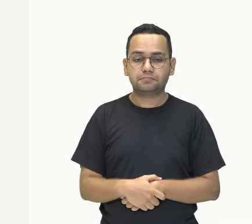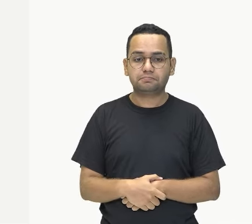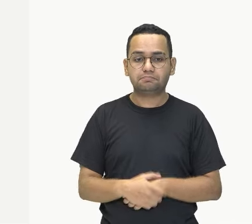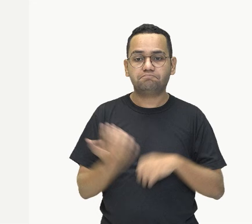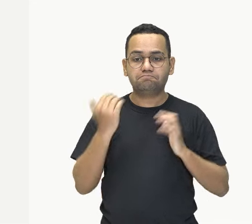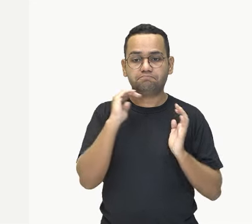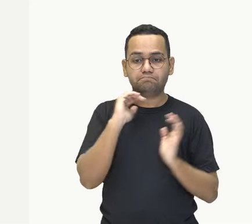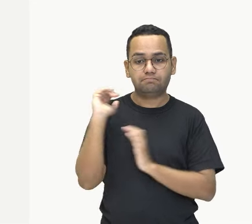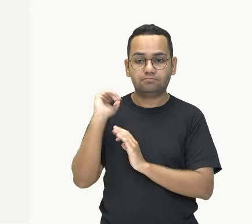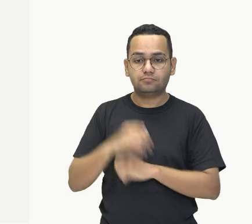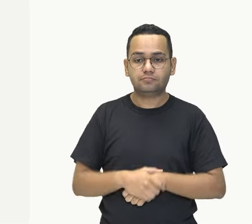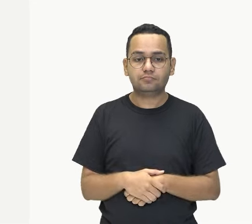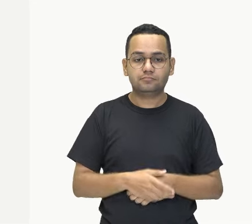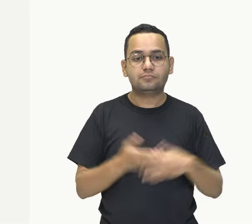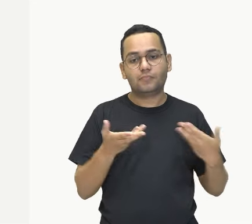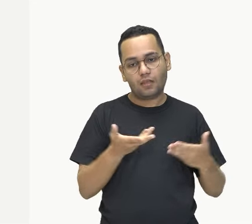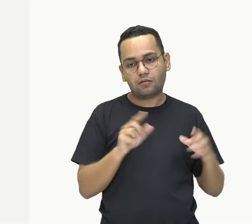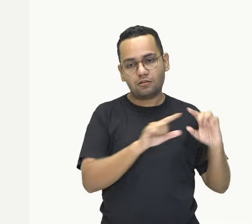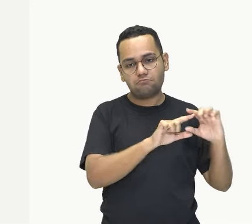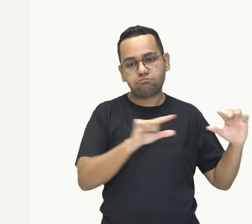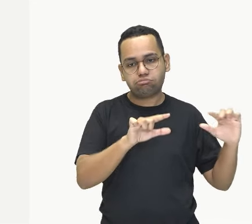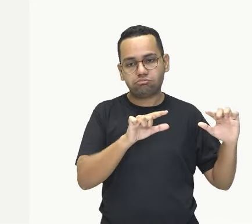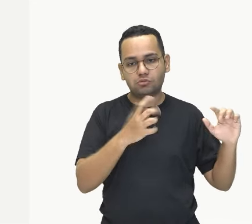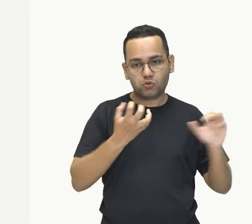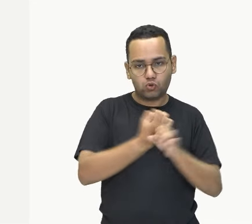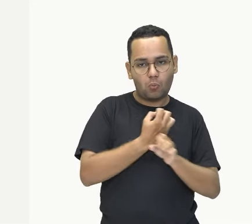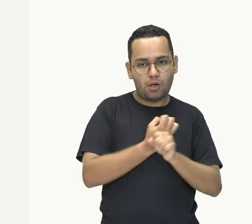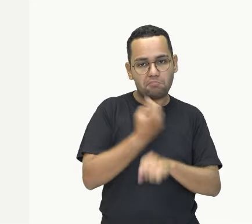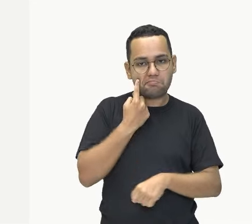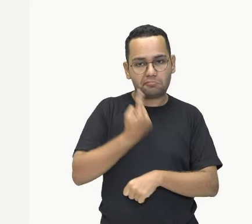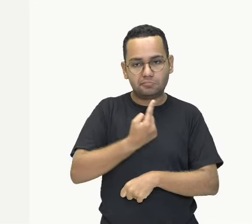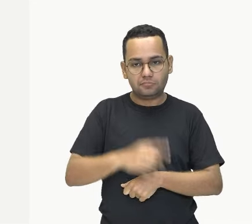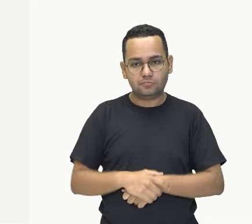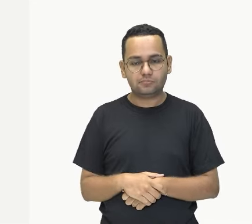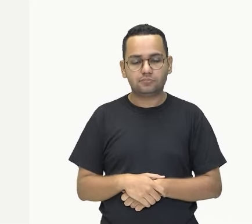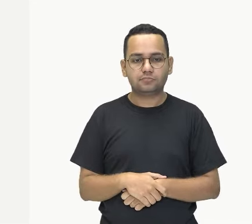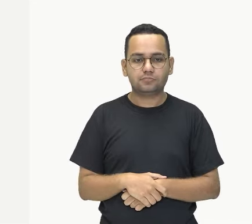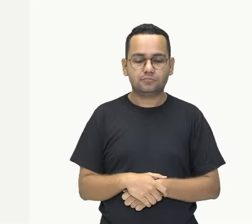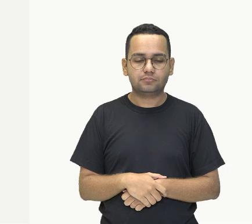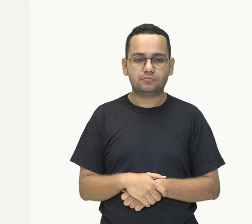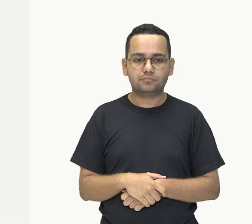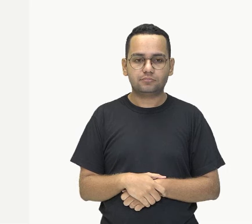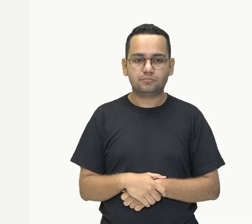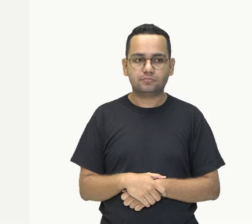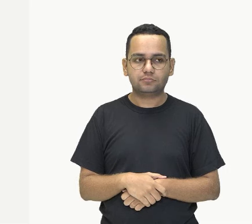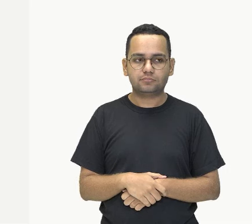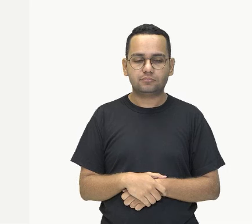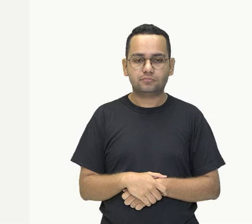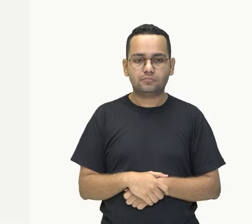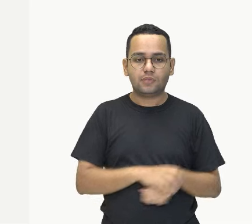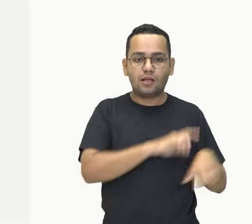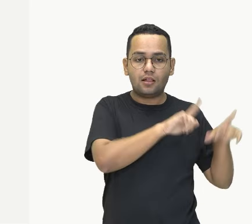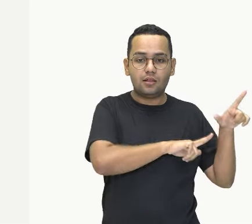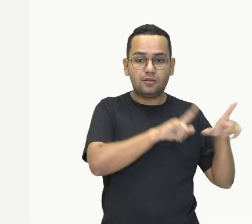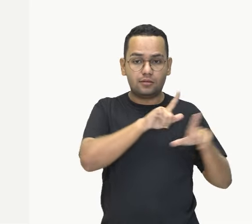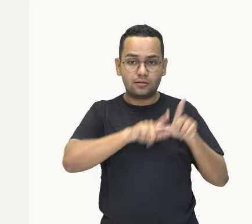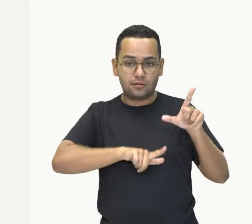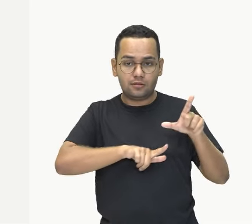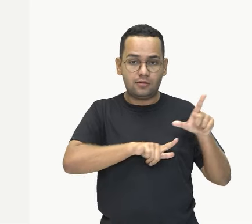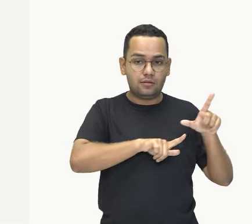gente vai fazer a multiplicação aqui da nossa parte literal. Ó. Eu tenho aqui o